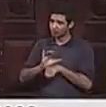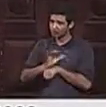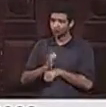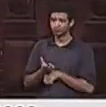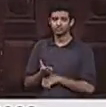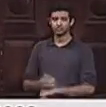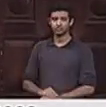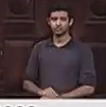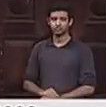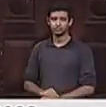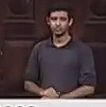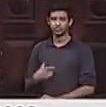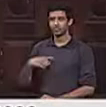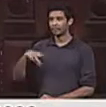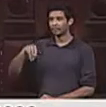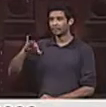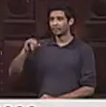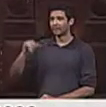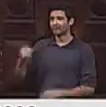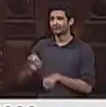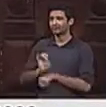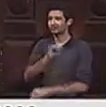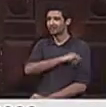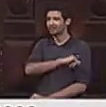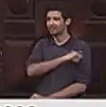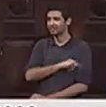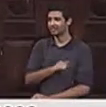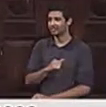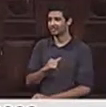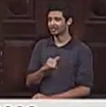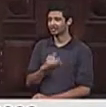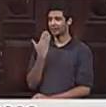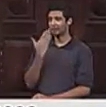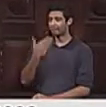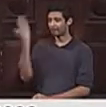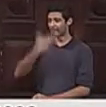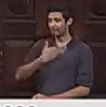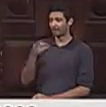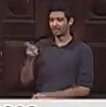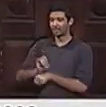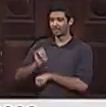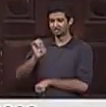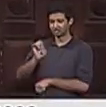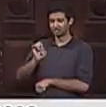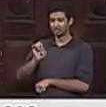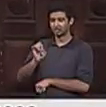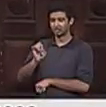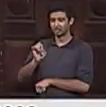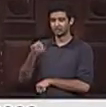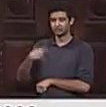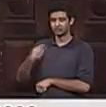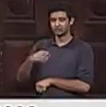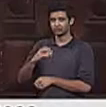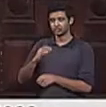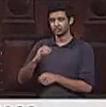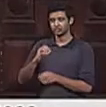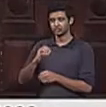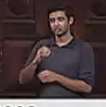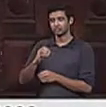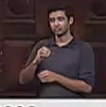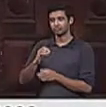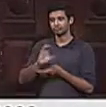na Carta Magna do Estado do Rio de Janeiro que determina que o Estado do Rio de Janeiro transfira para a